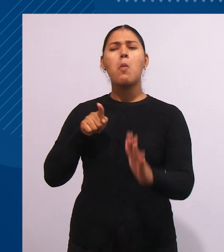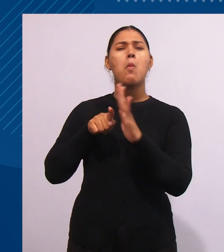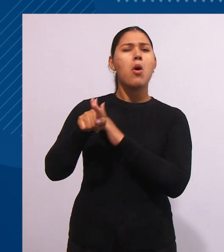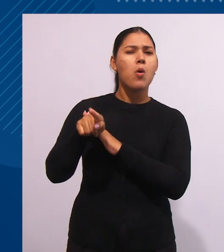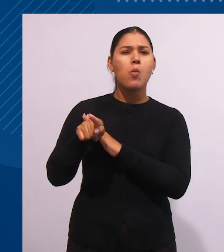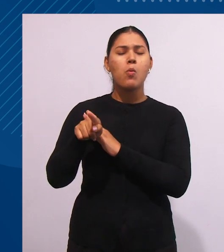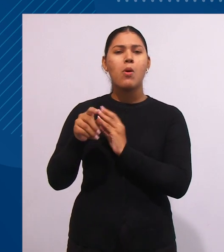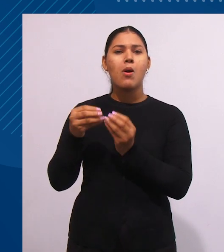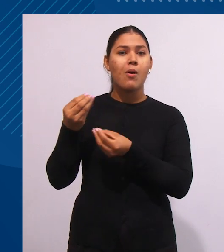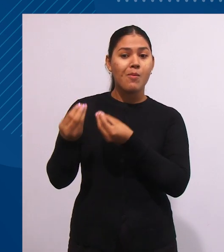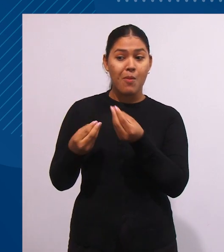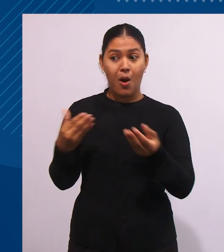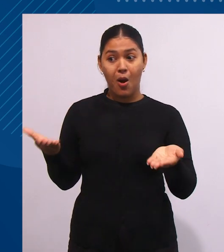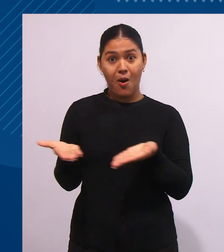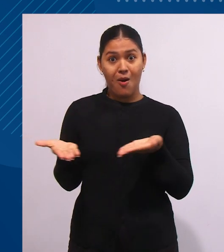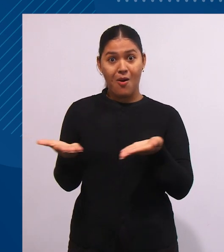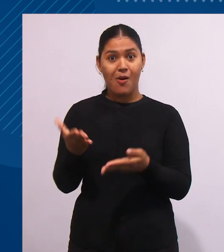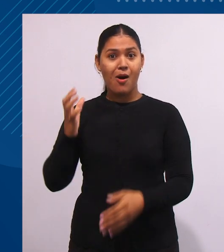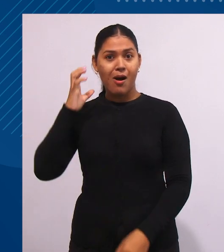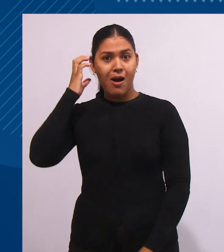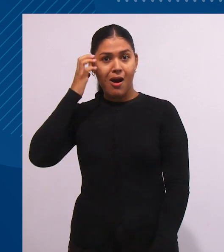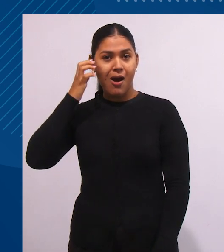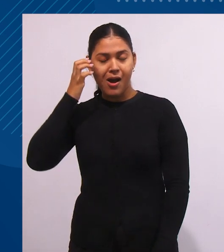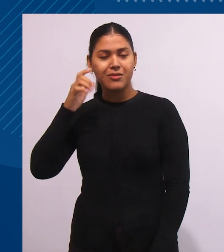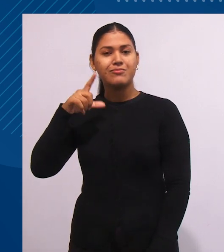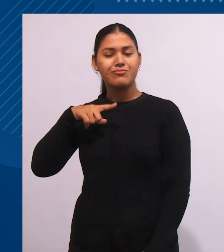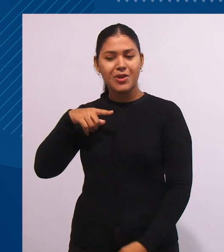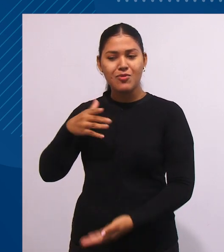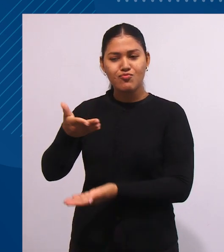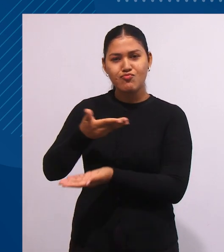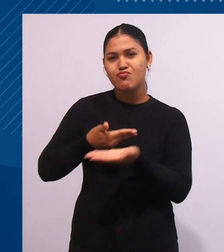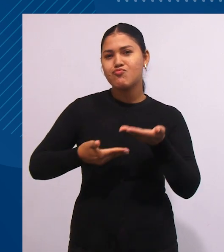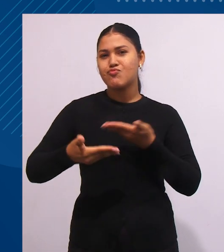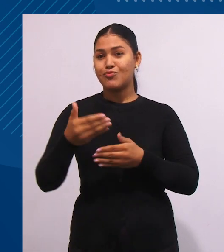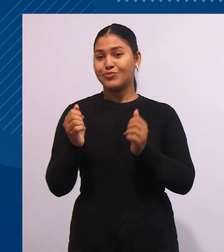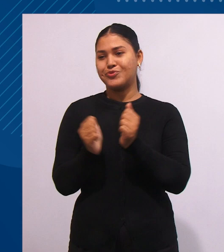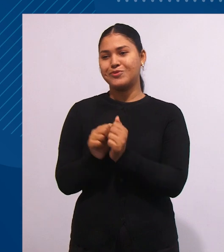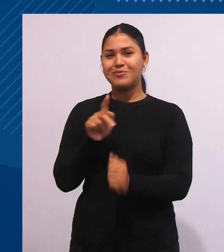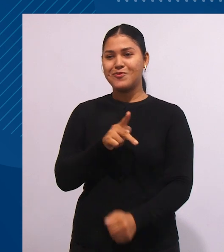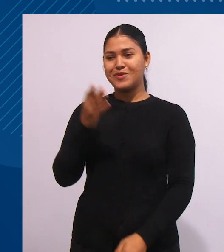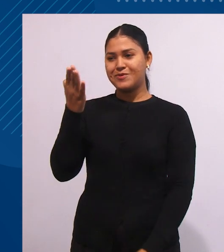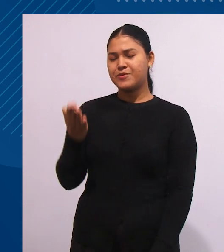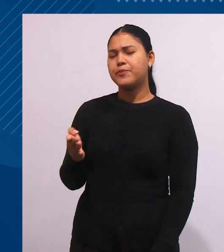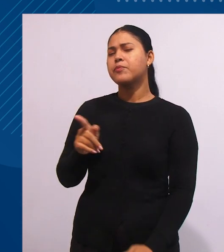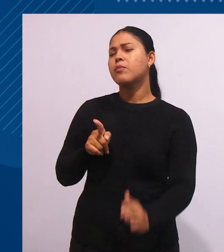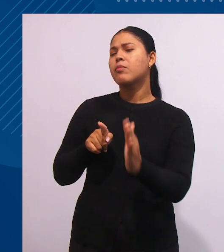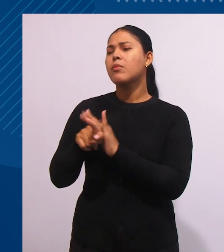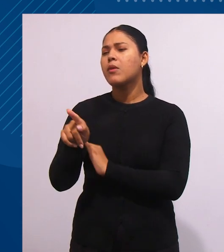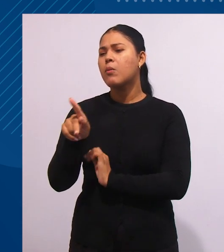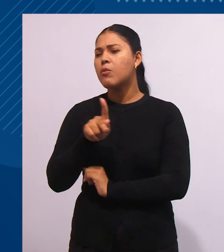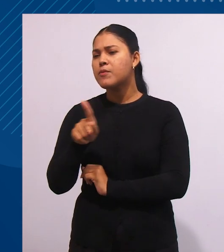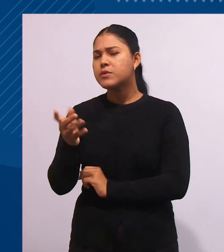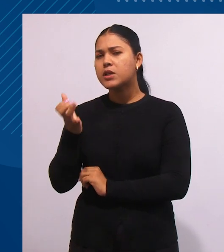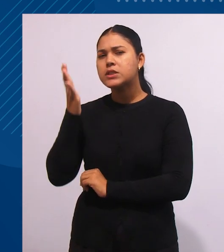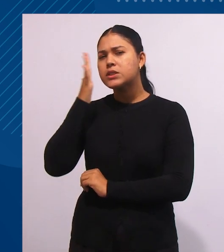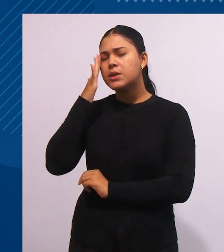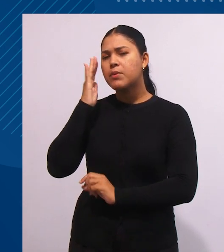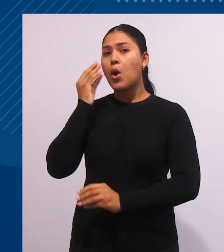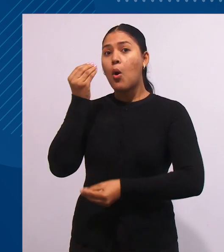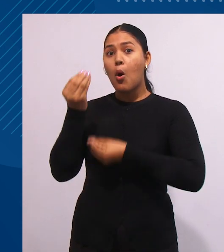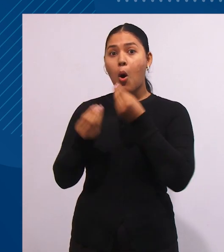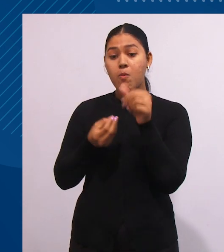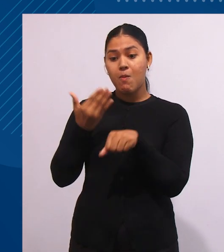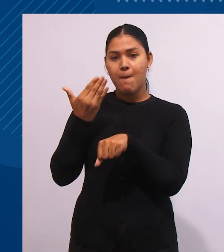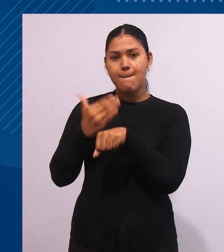pergunta. Como nós estamos contando com a colaboração dele, nós gostaríamos de saber, então, professor, como se dá